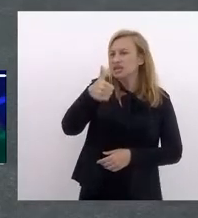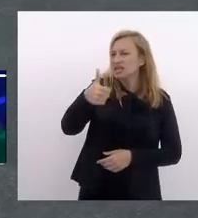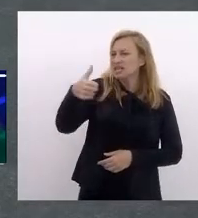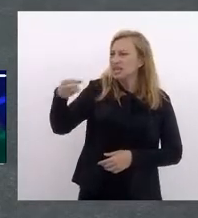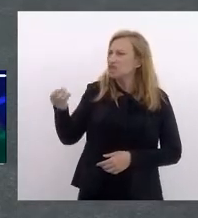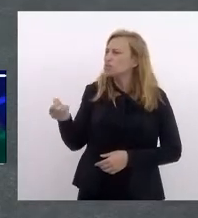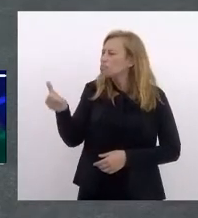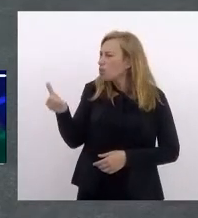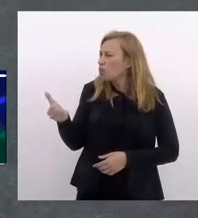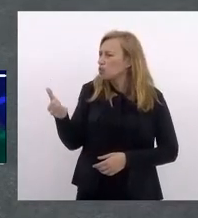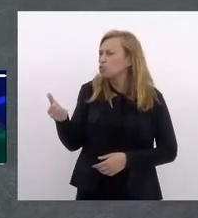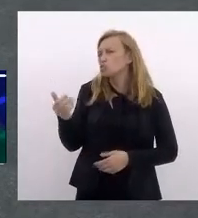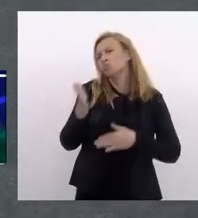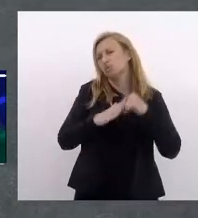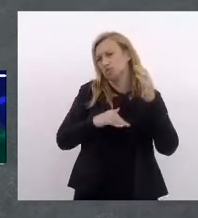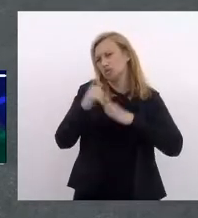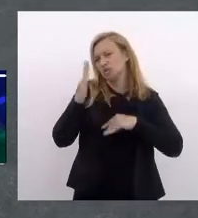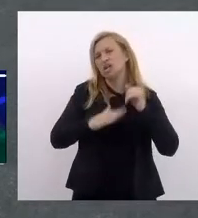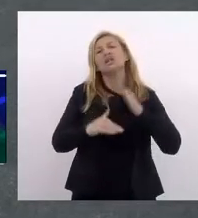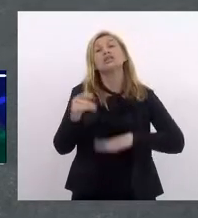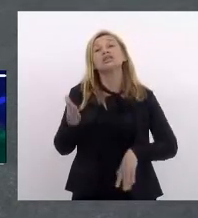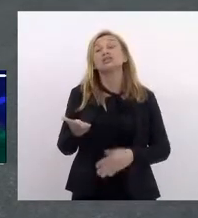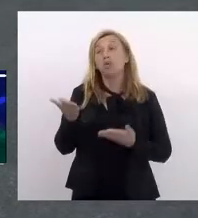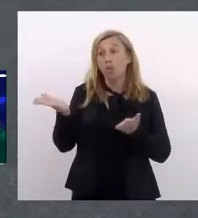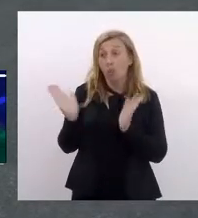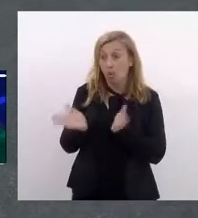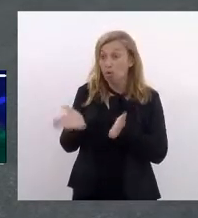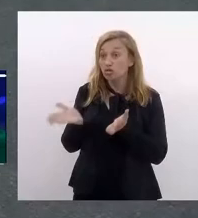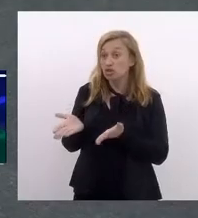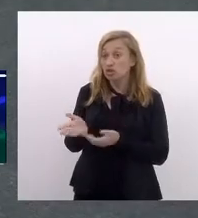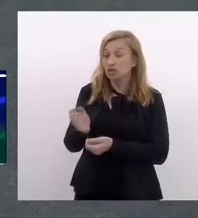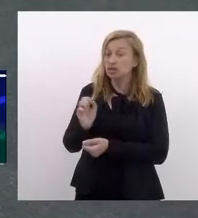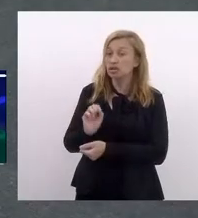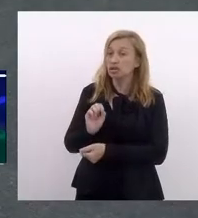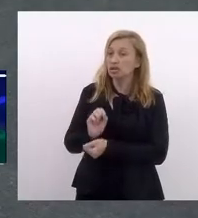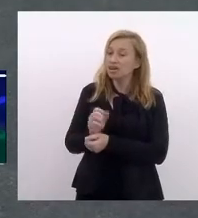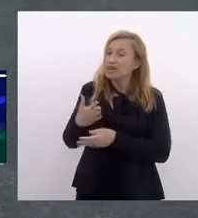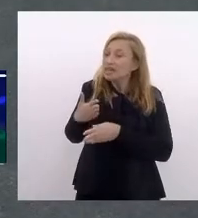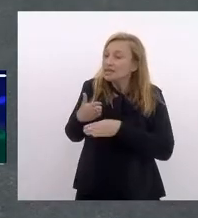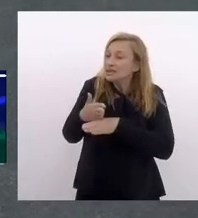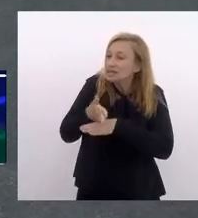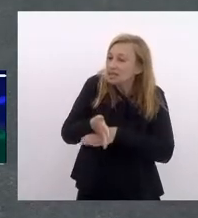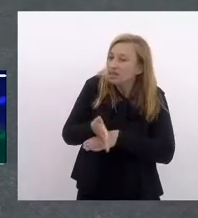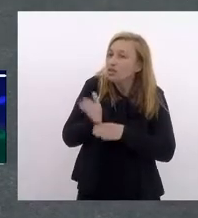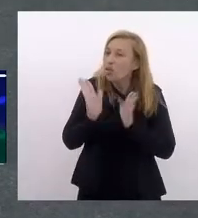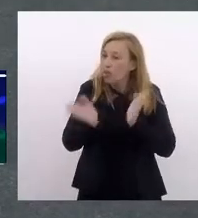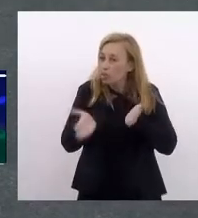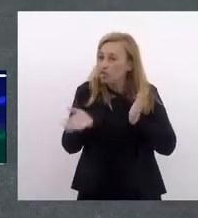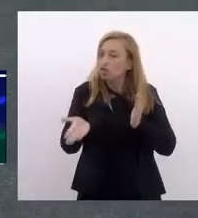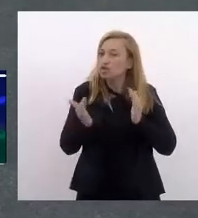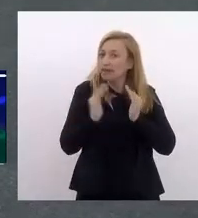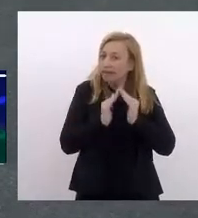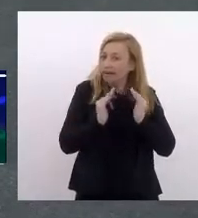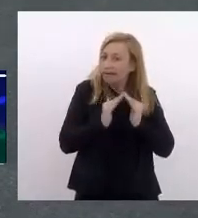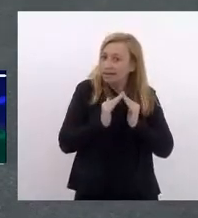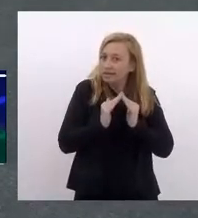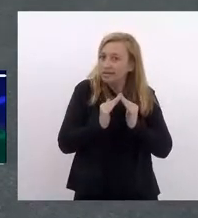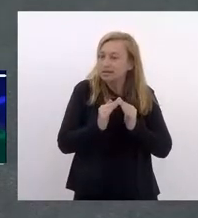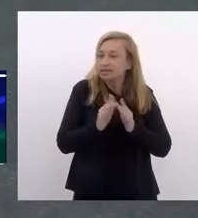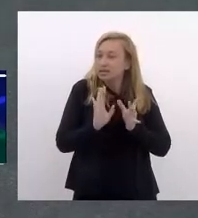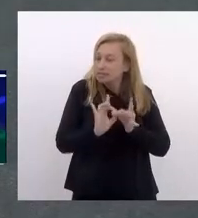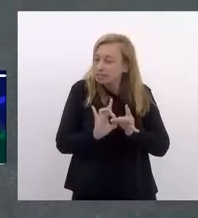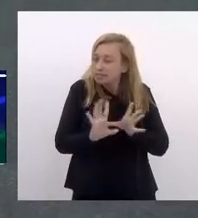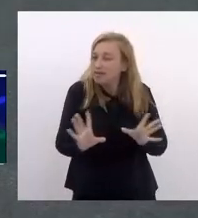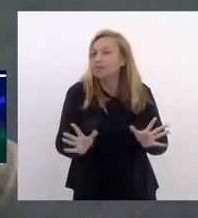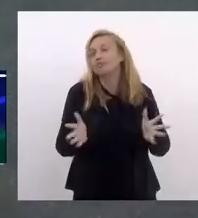poucos profissionais. E que estão aí hoje, né, adentrando. Hoje aqui a casa, né,